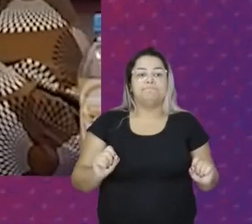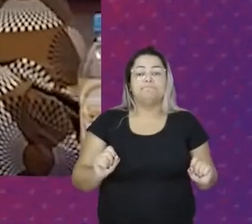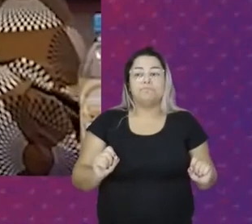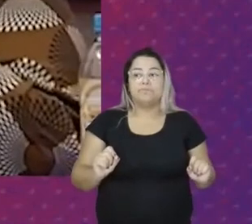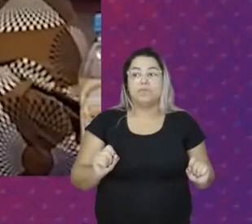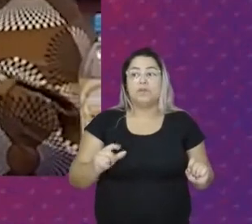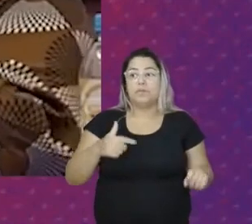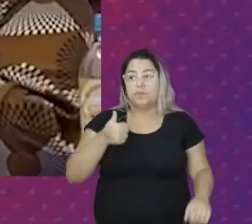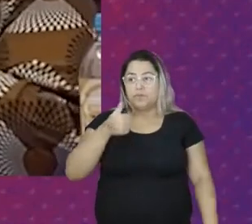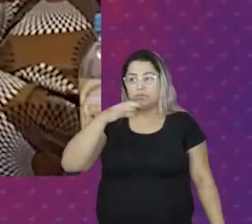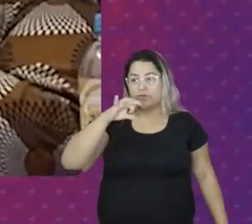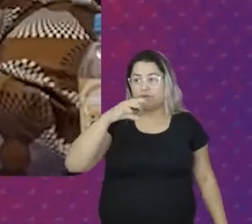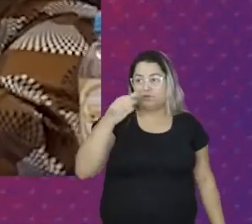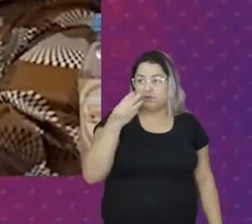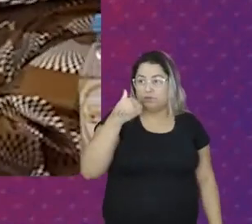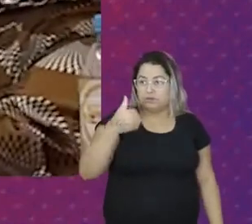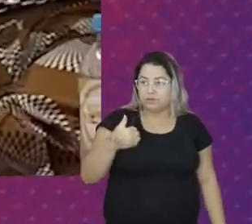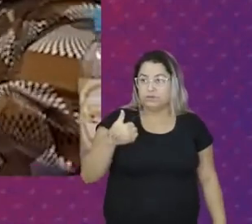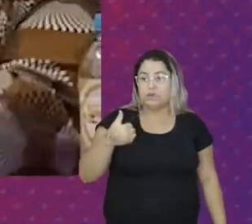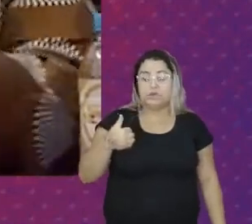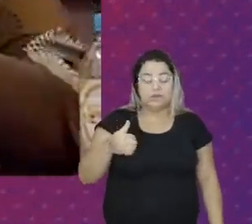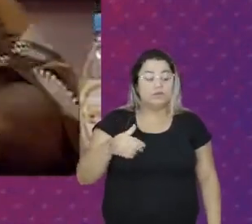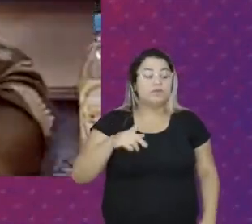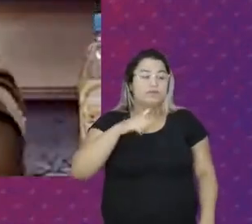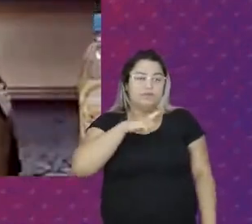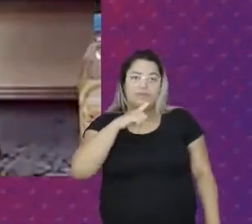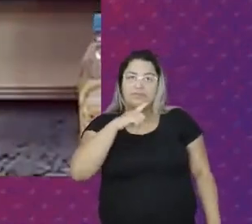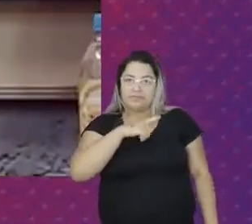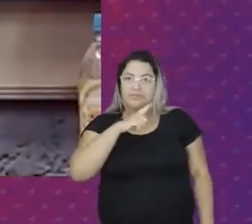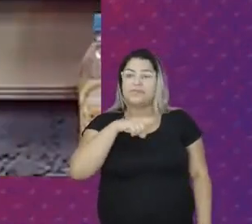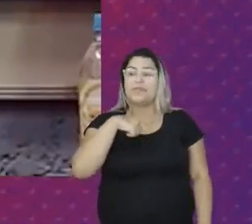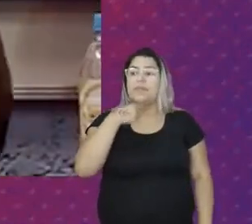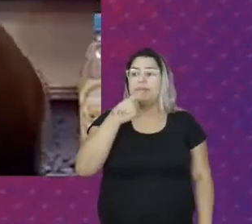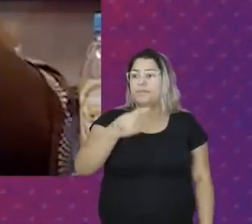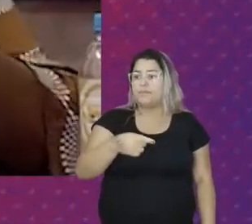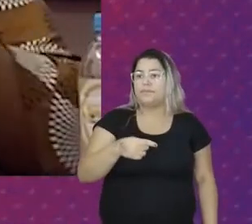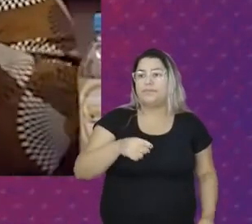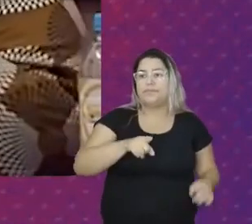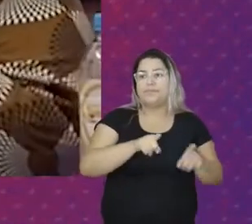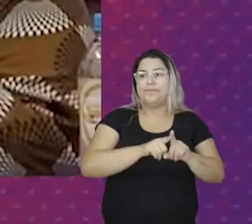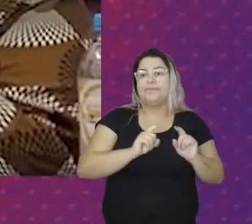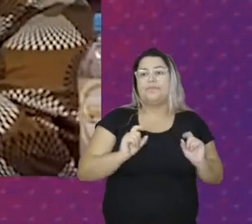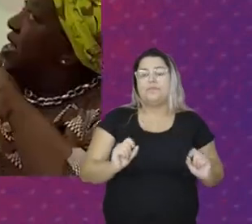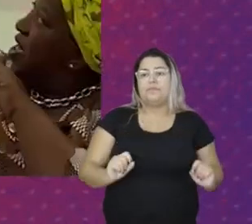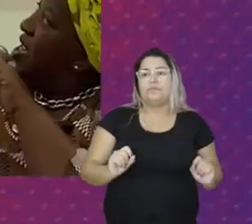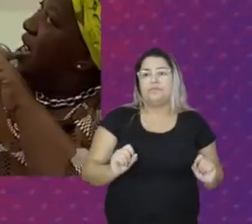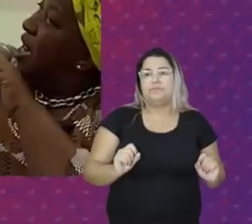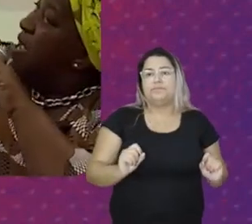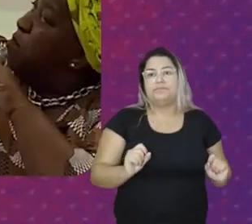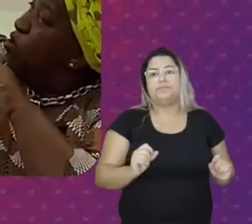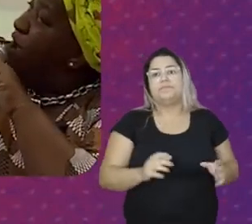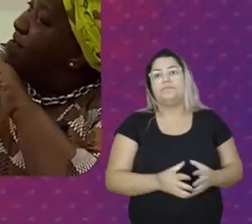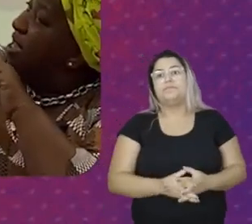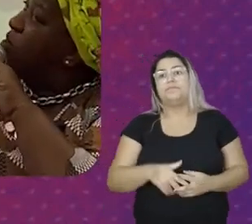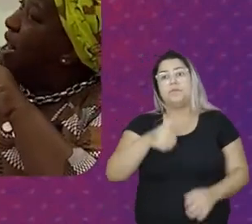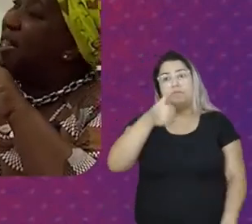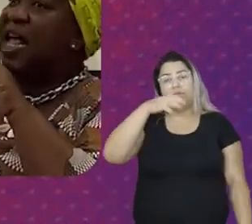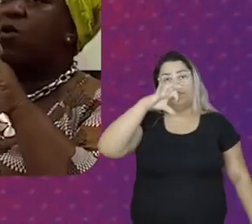é 1931, né? Aí a gente vai ter depois, lá, pode passar o próximo, né? Lá